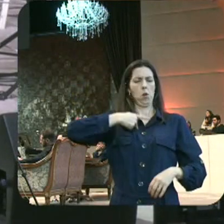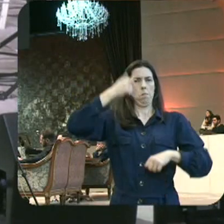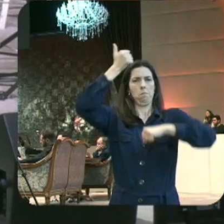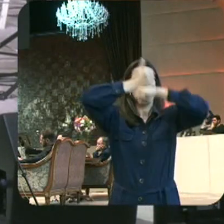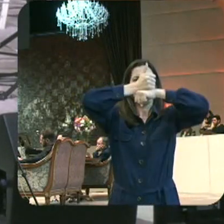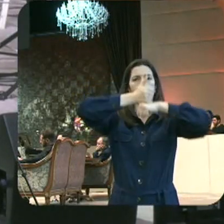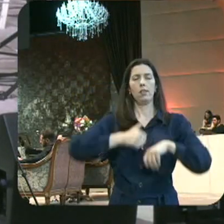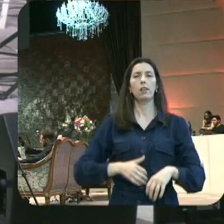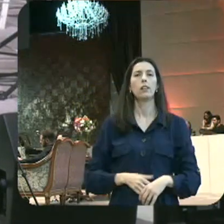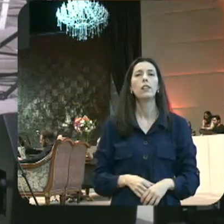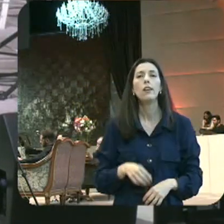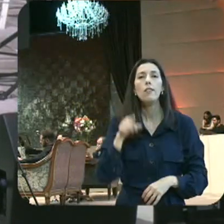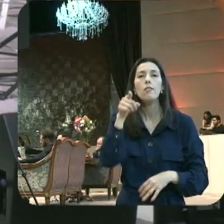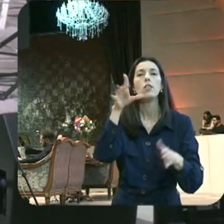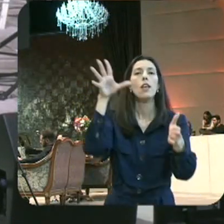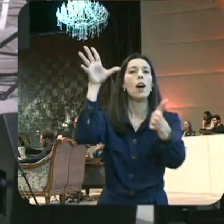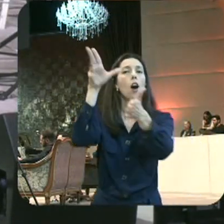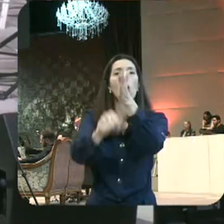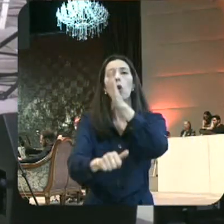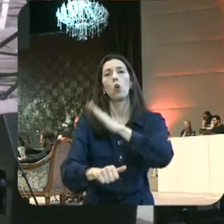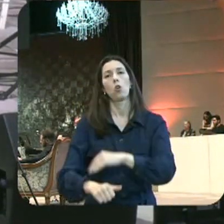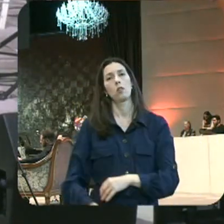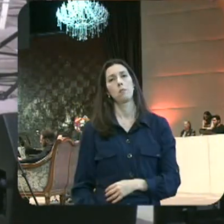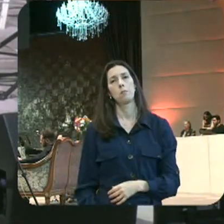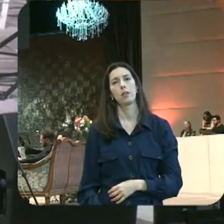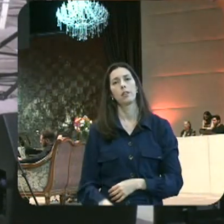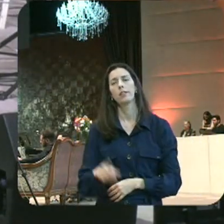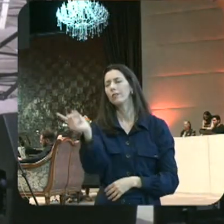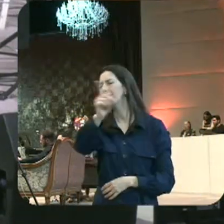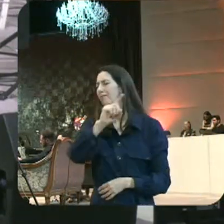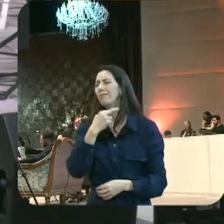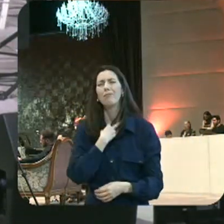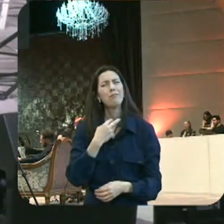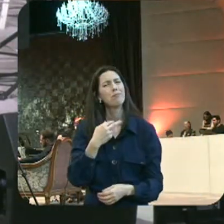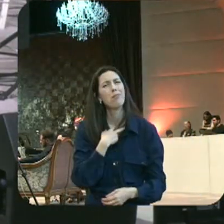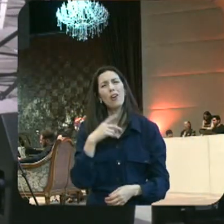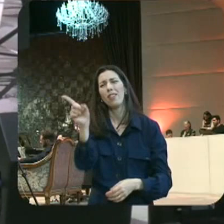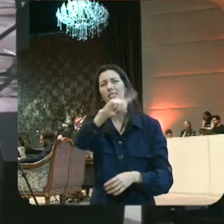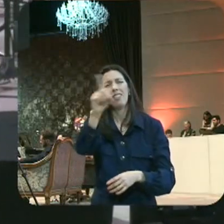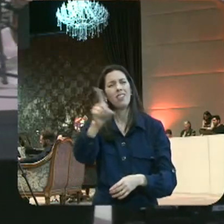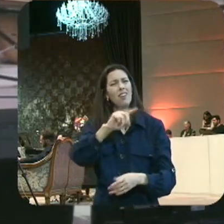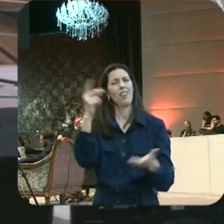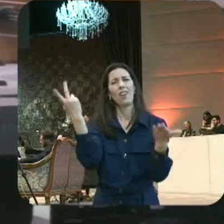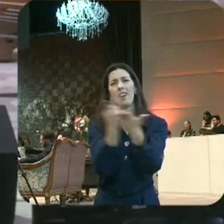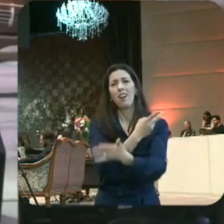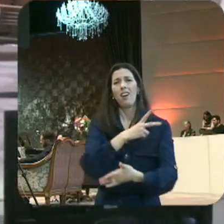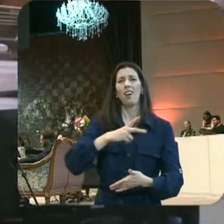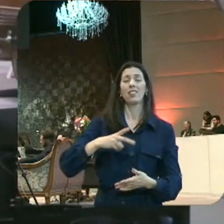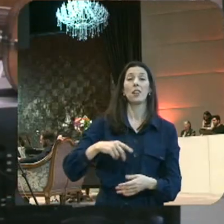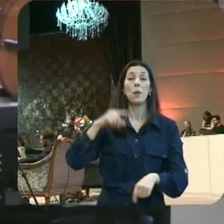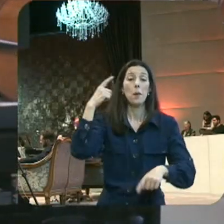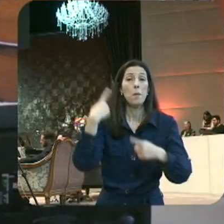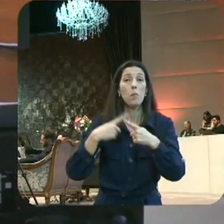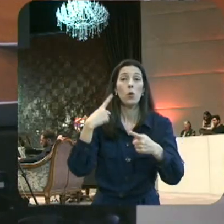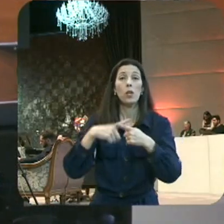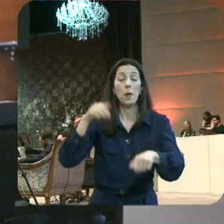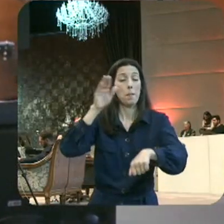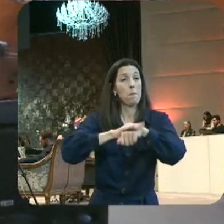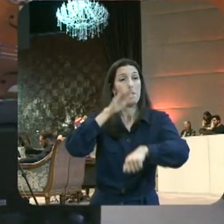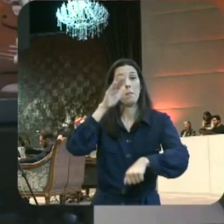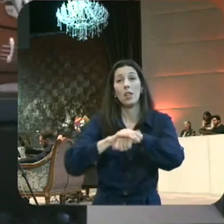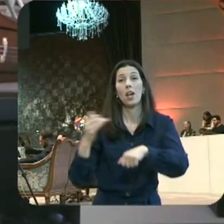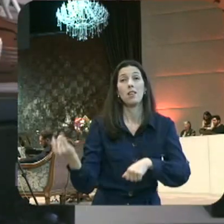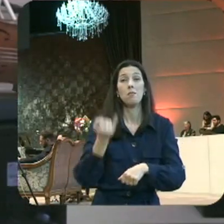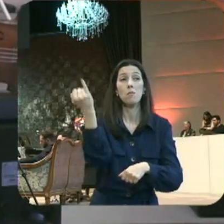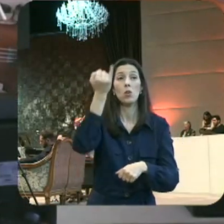propósito e missão. Não roube a Deus. Não roube a Deus na prioridade do seu tempo.